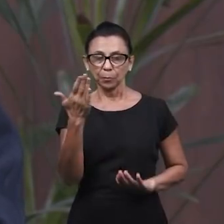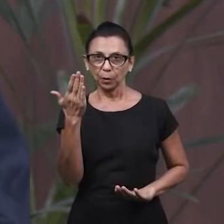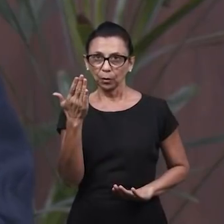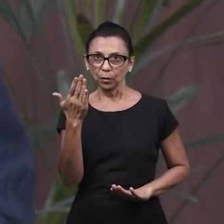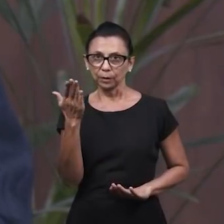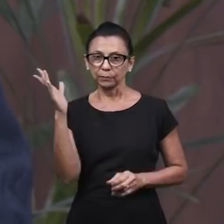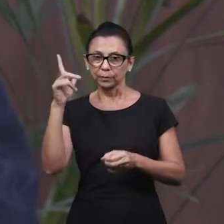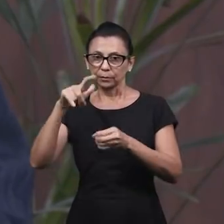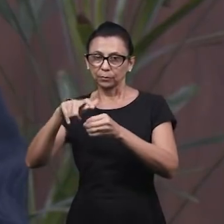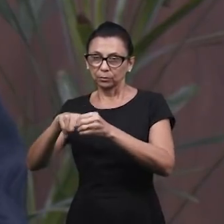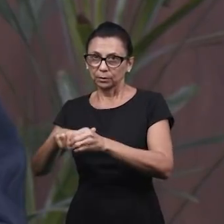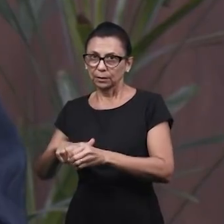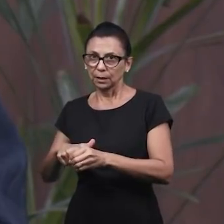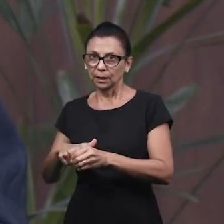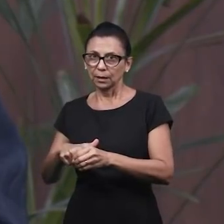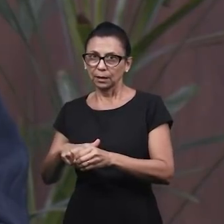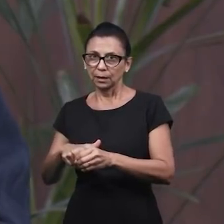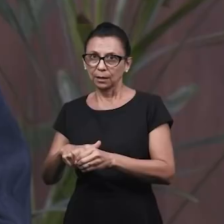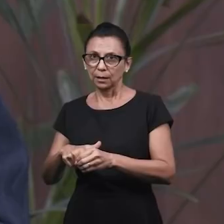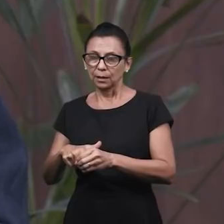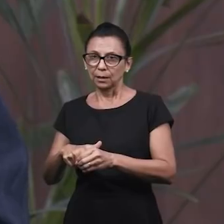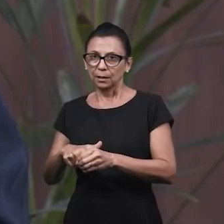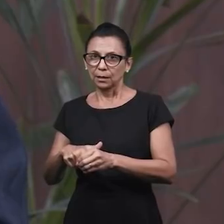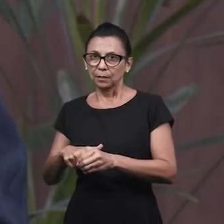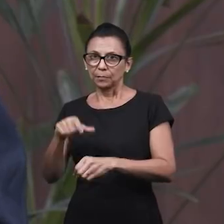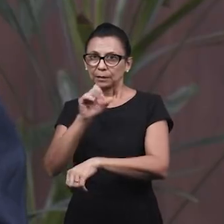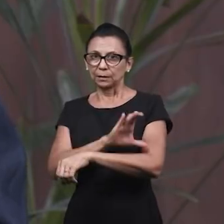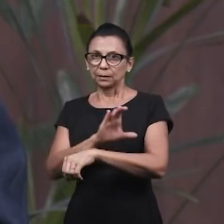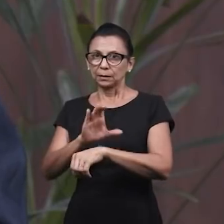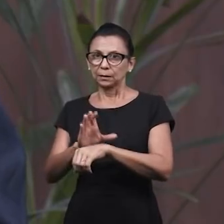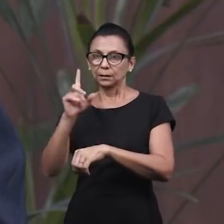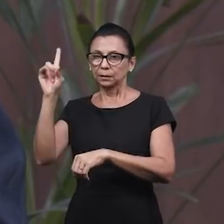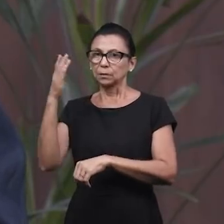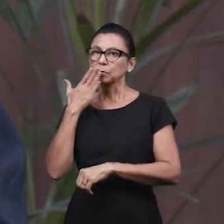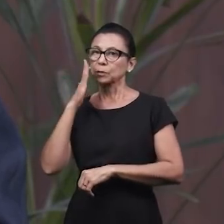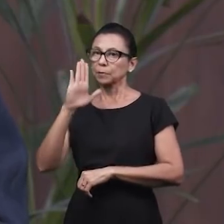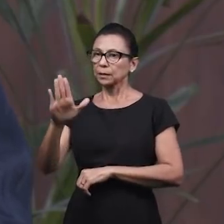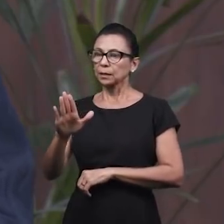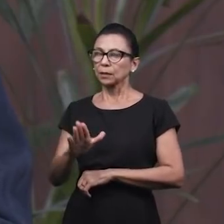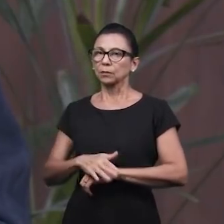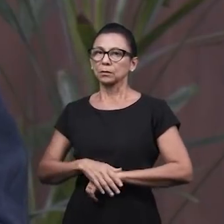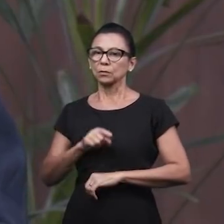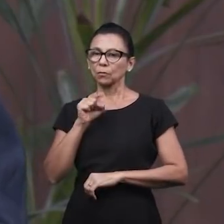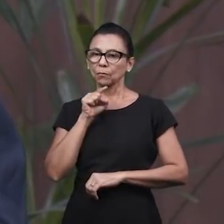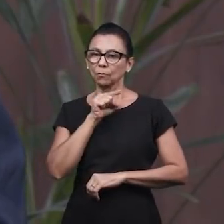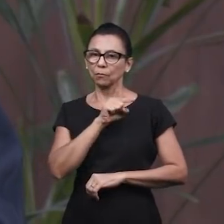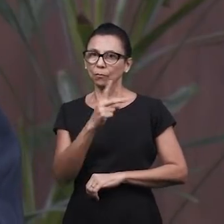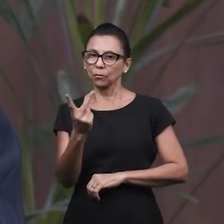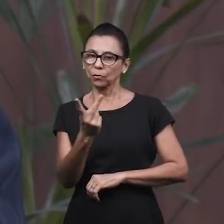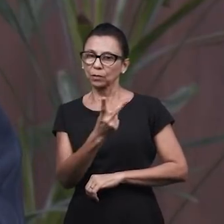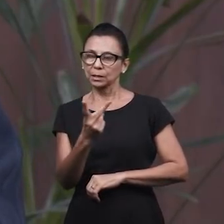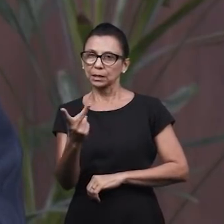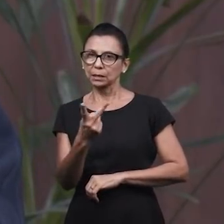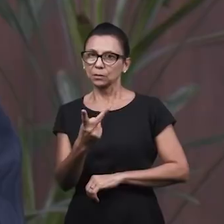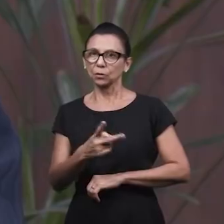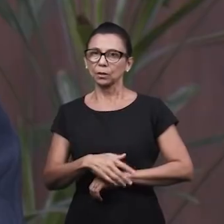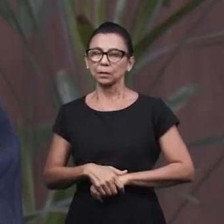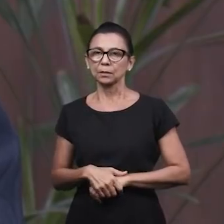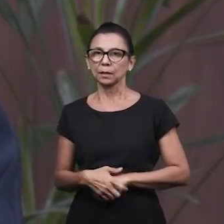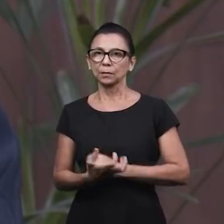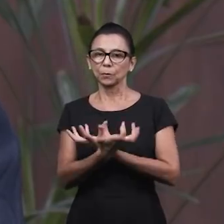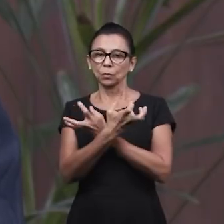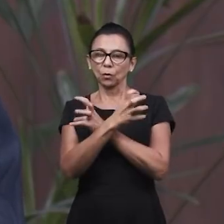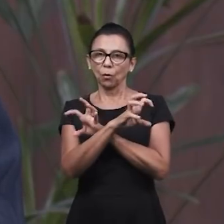com eles os ossos dele. Então ele foi embalsamado, certamente, né? E eles levaram os ossos dele, e você vai